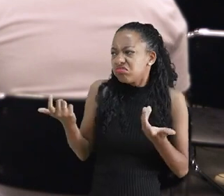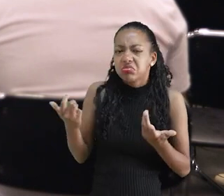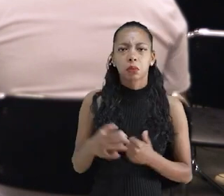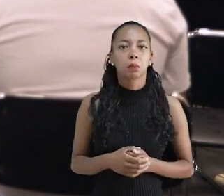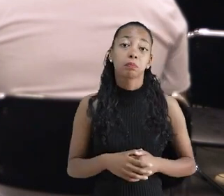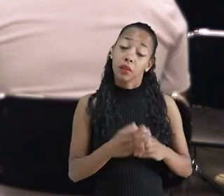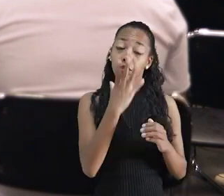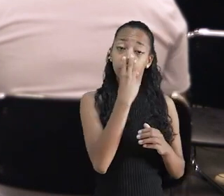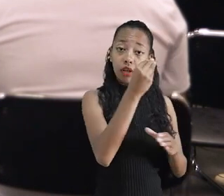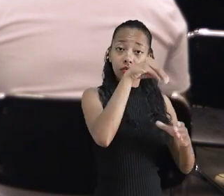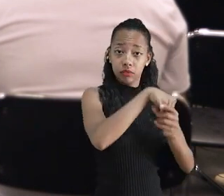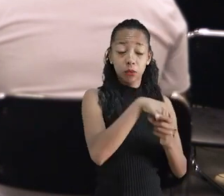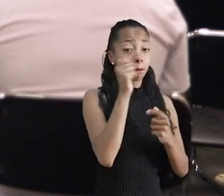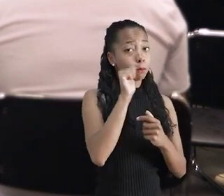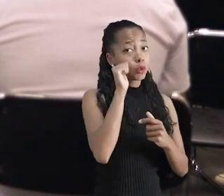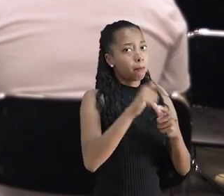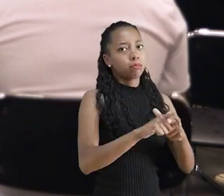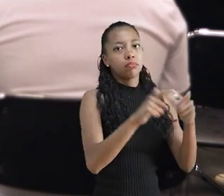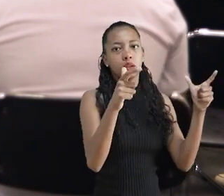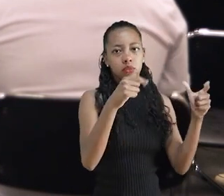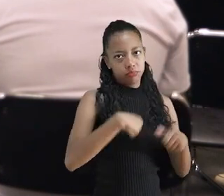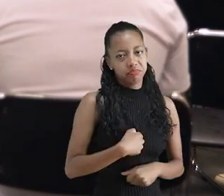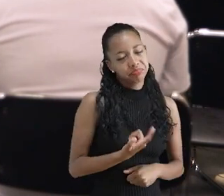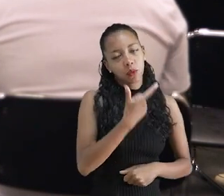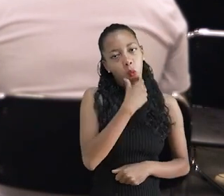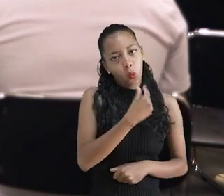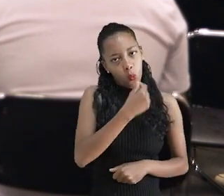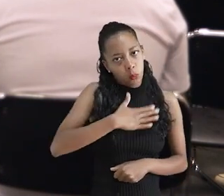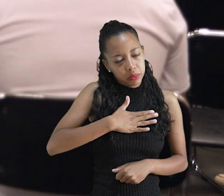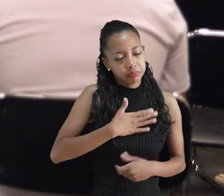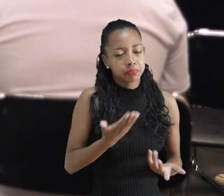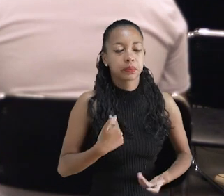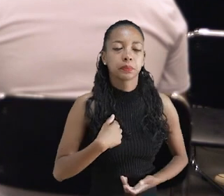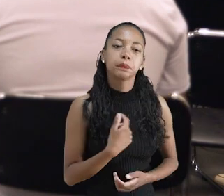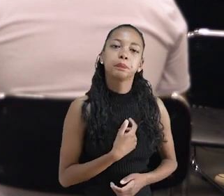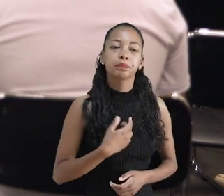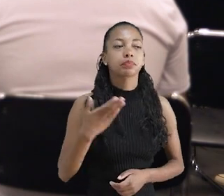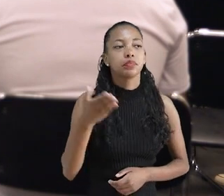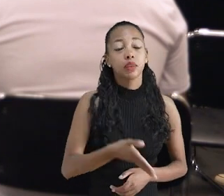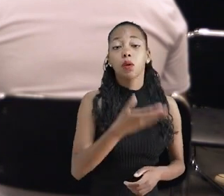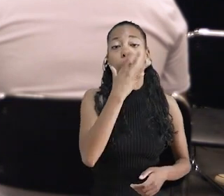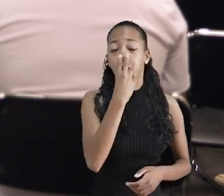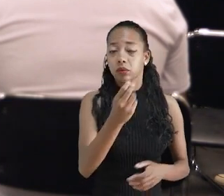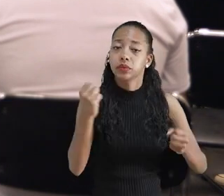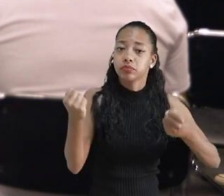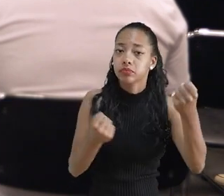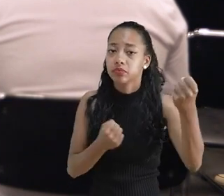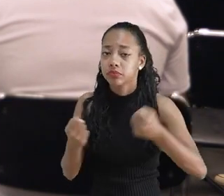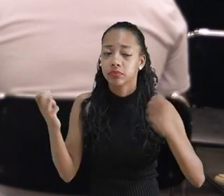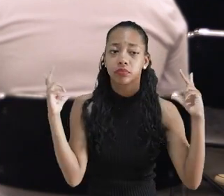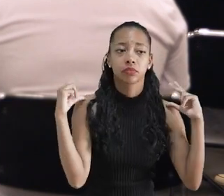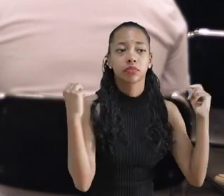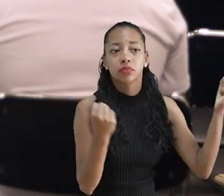a maioria na v de mulheres e o o motorista foi entrando logo na entrada do bairro a gente já vê um